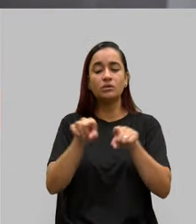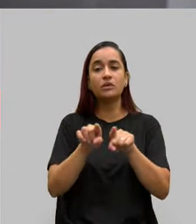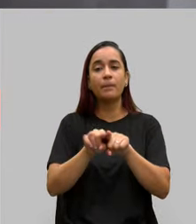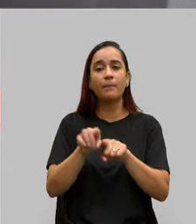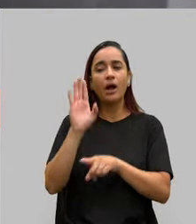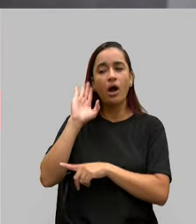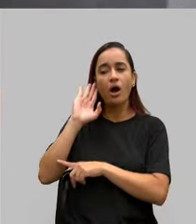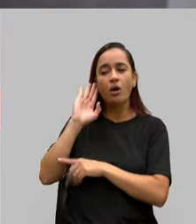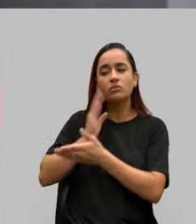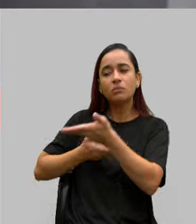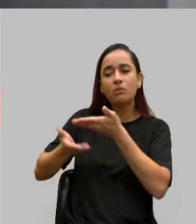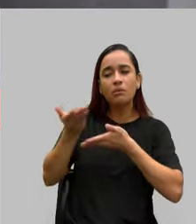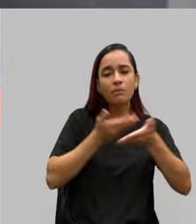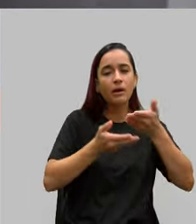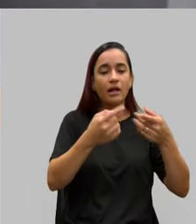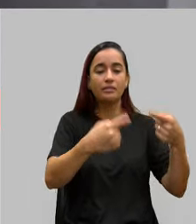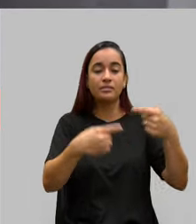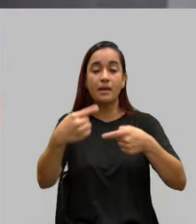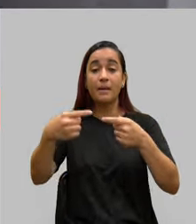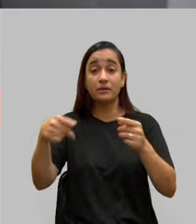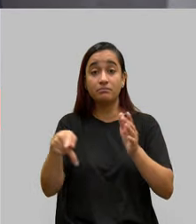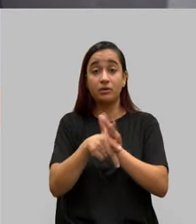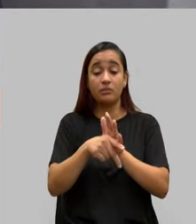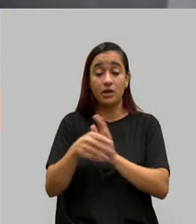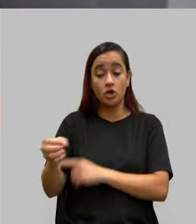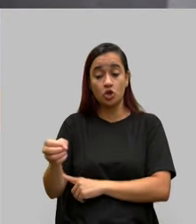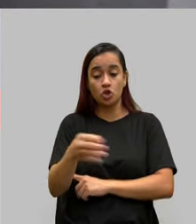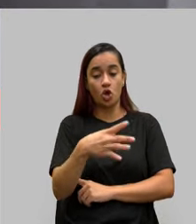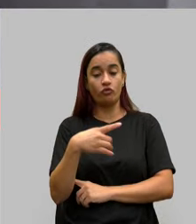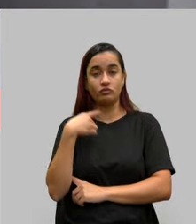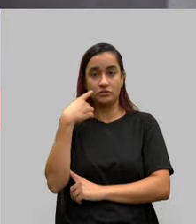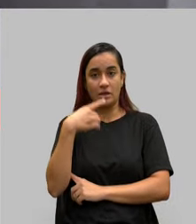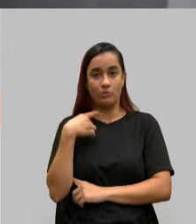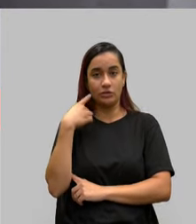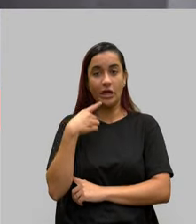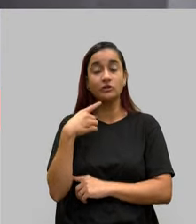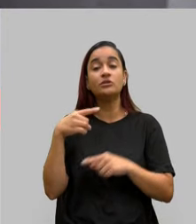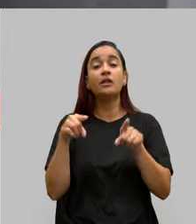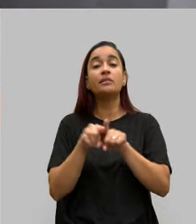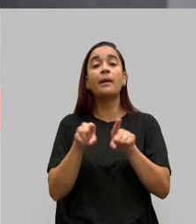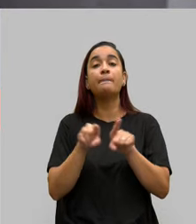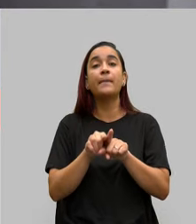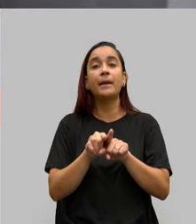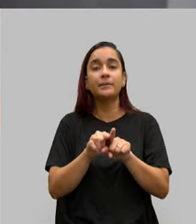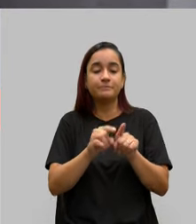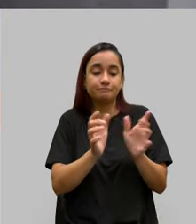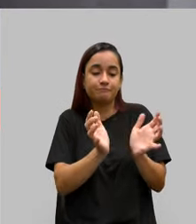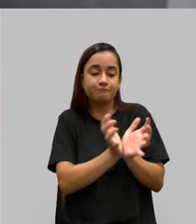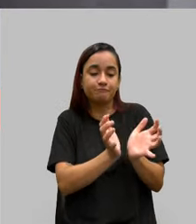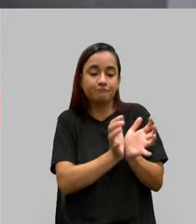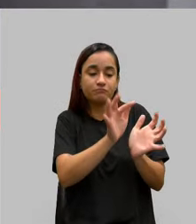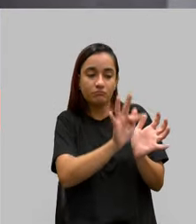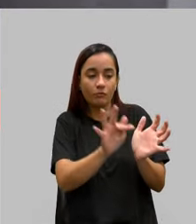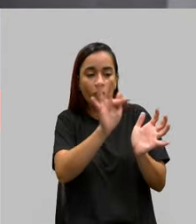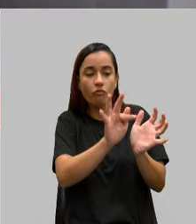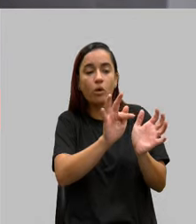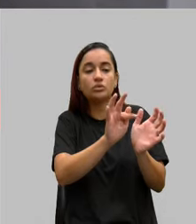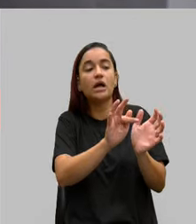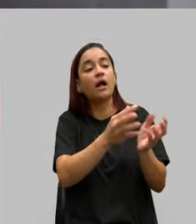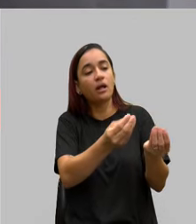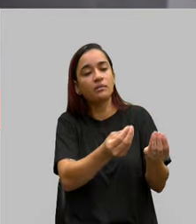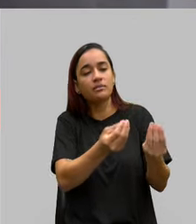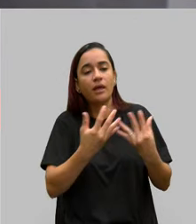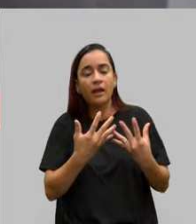pelos nobres deputados pelo pela academia né que trará certamente